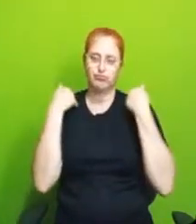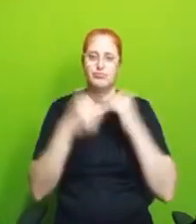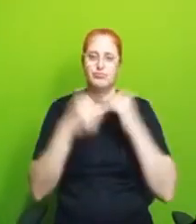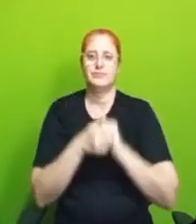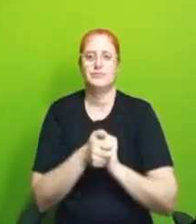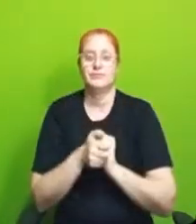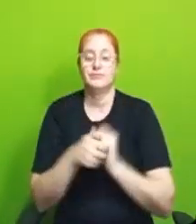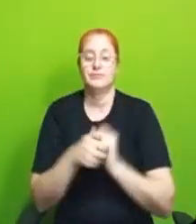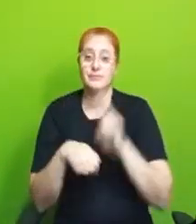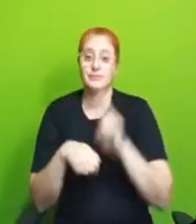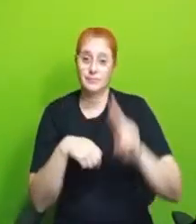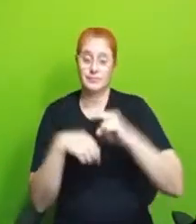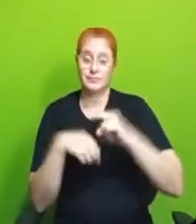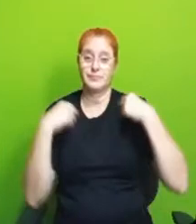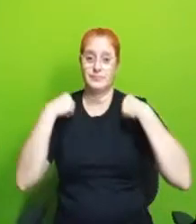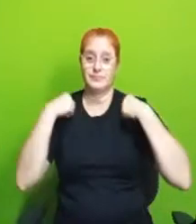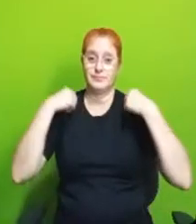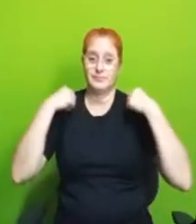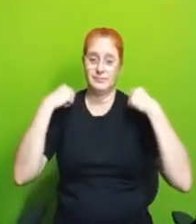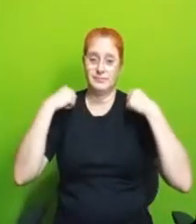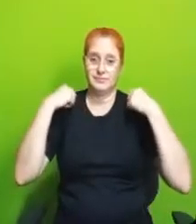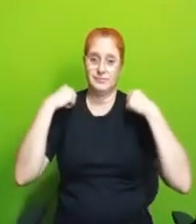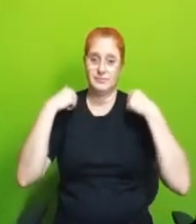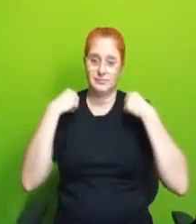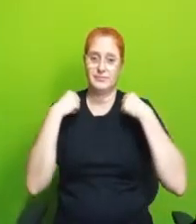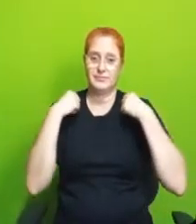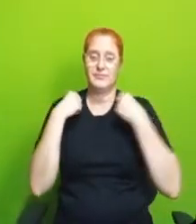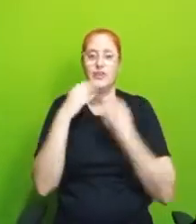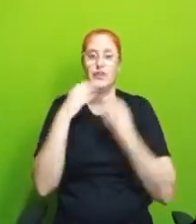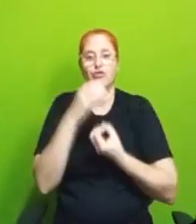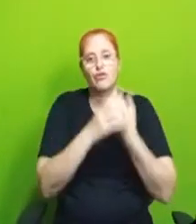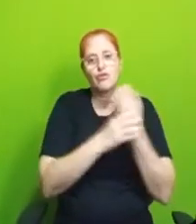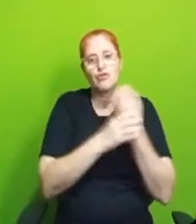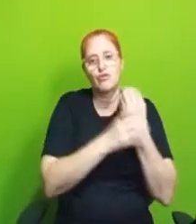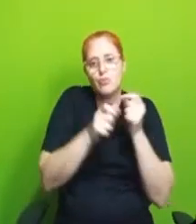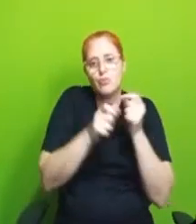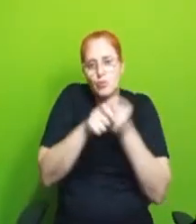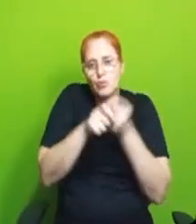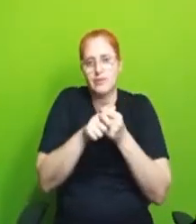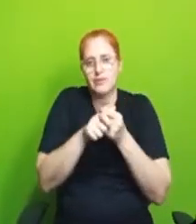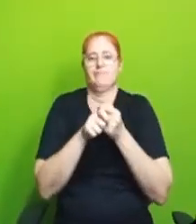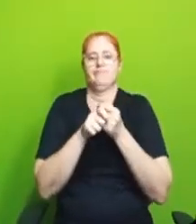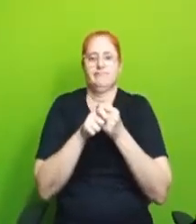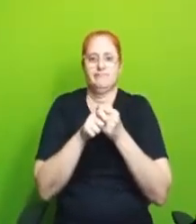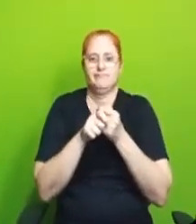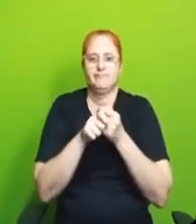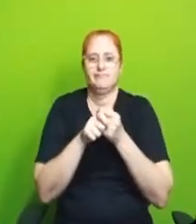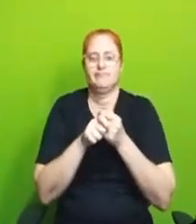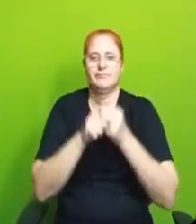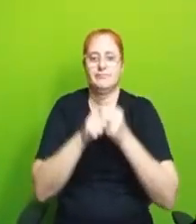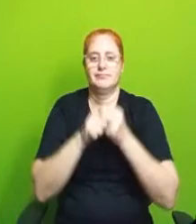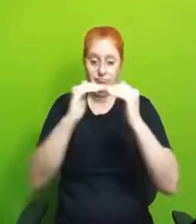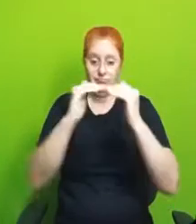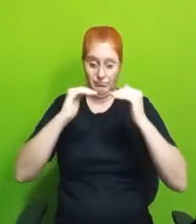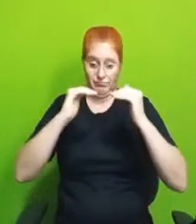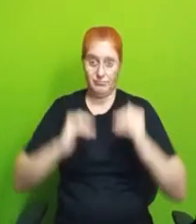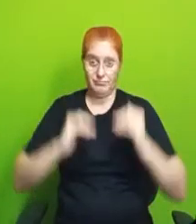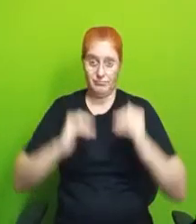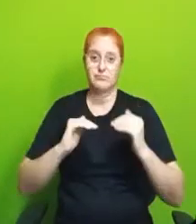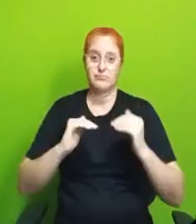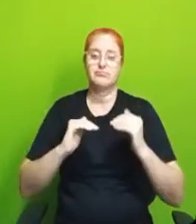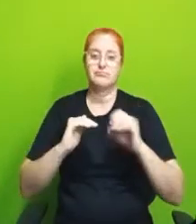camisa azul de gola com pequenas flores brancas. Na parte inferior da tela, do lado esquerdo, está